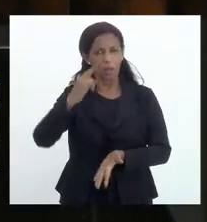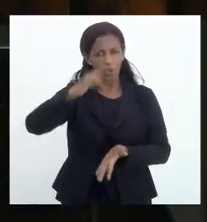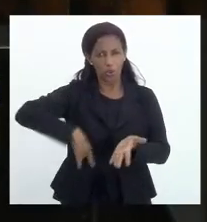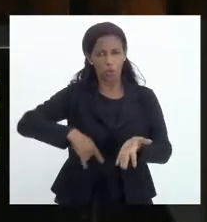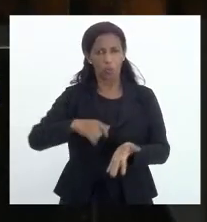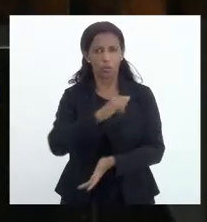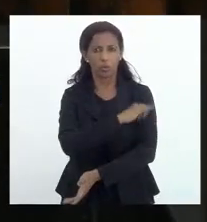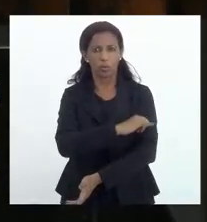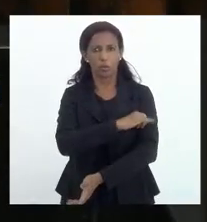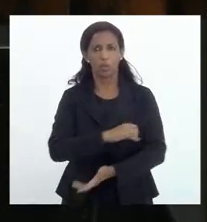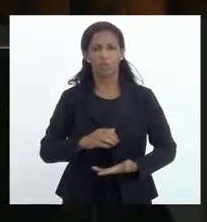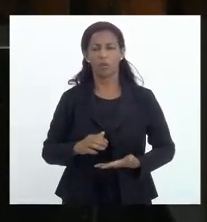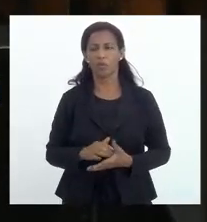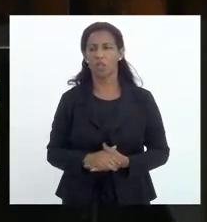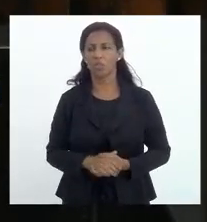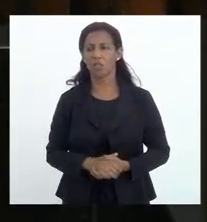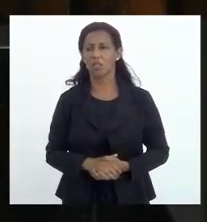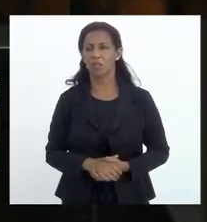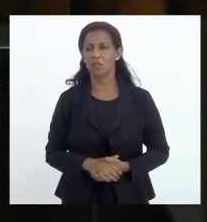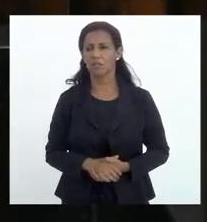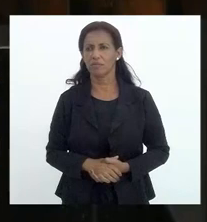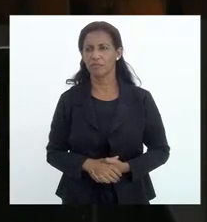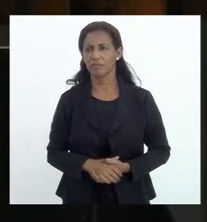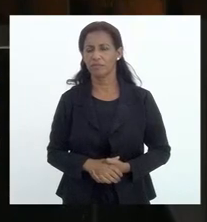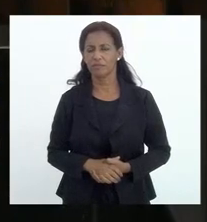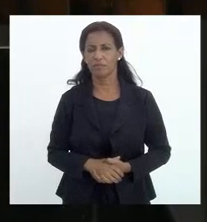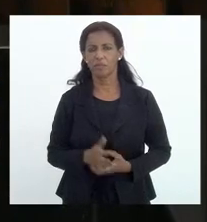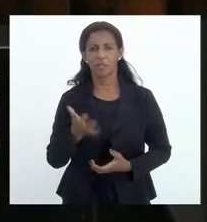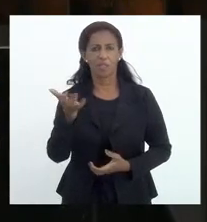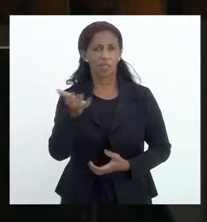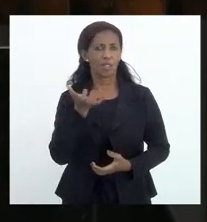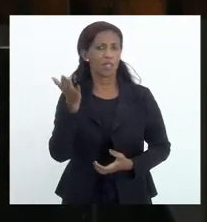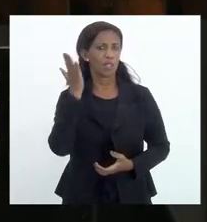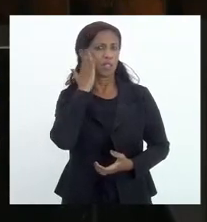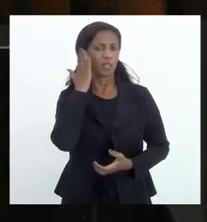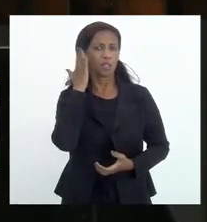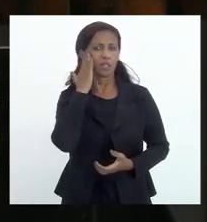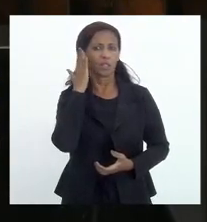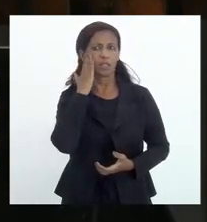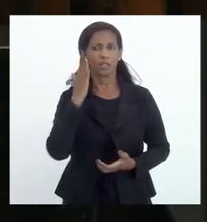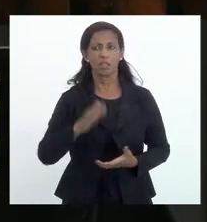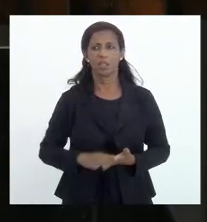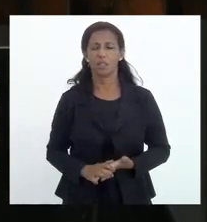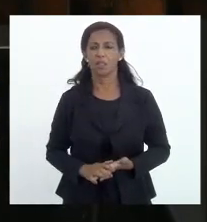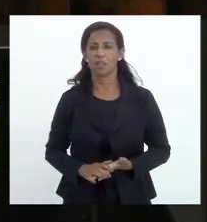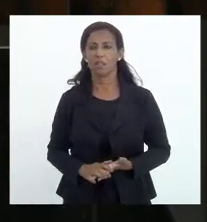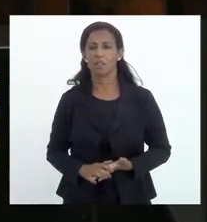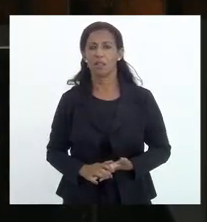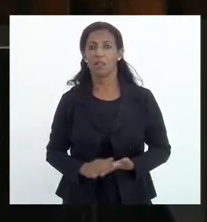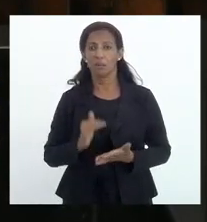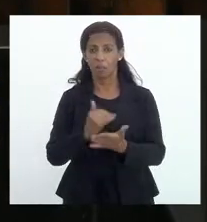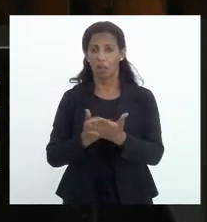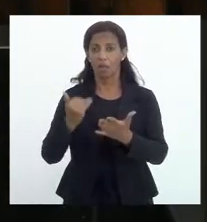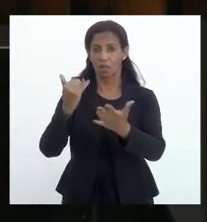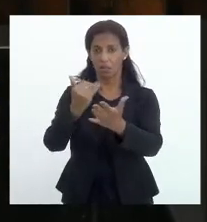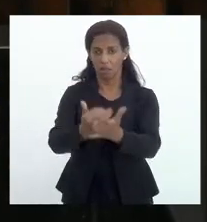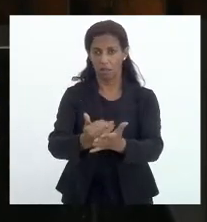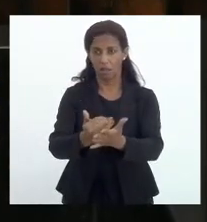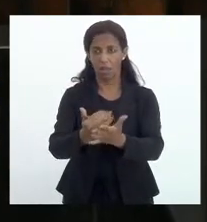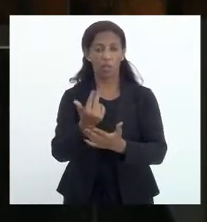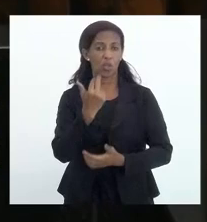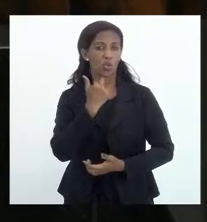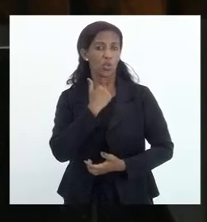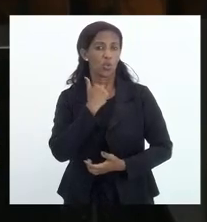Janeiro? Essa é uma pergunta que eu queria deixar aqui. Queria também perguntar, e aliás, eu quero acrescentar que não dá